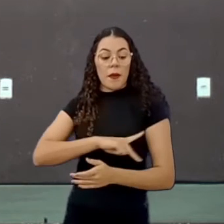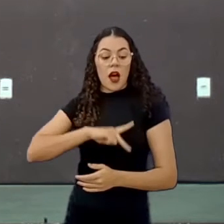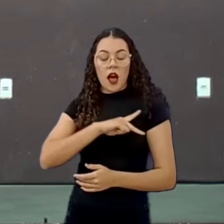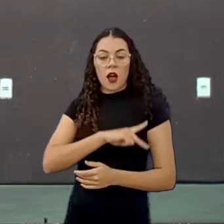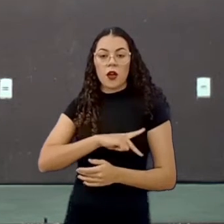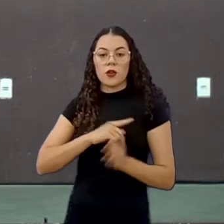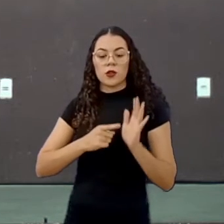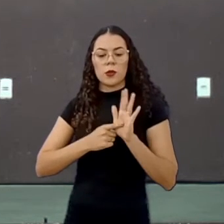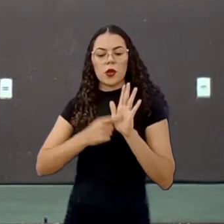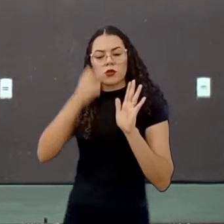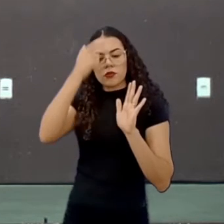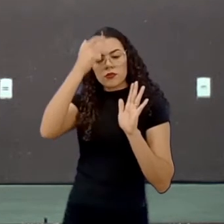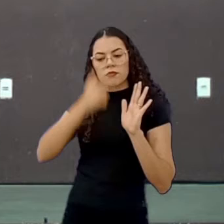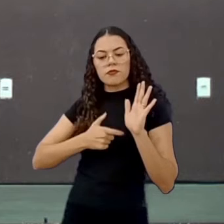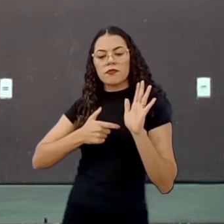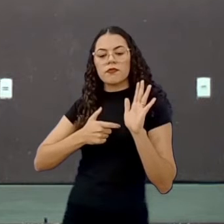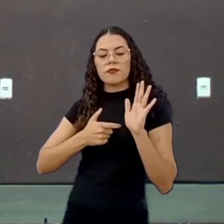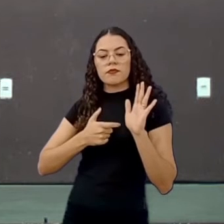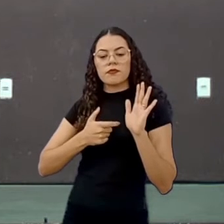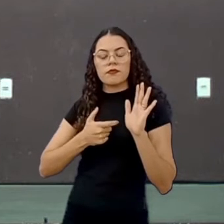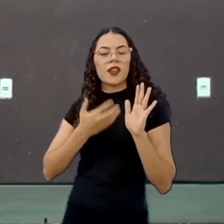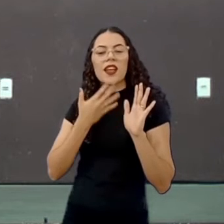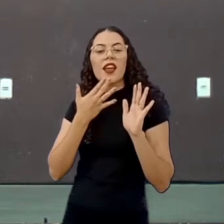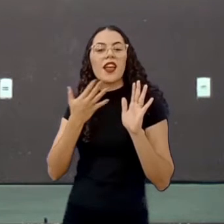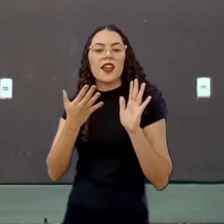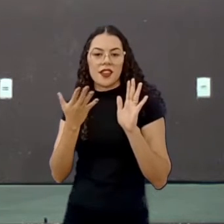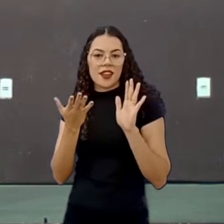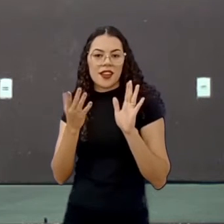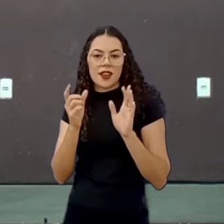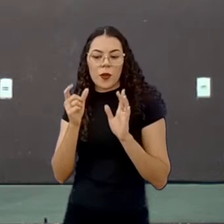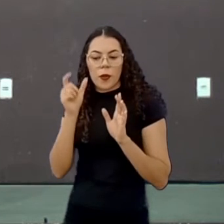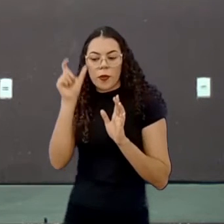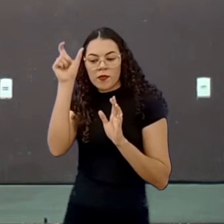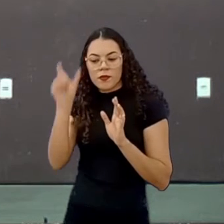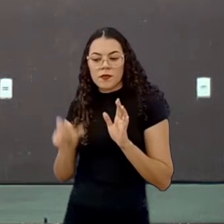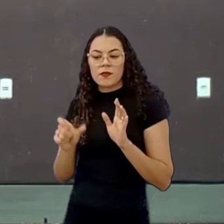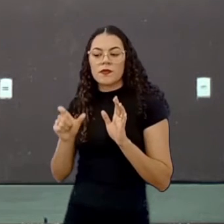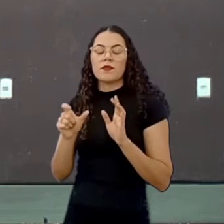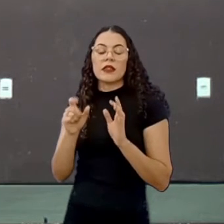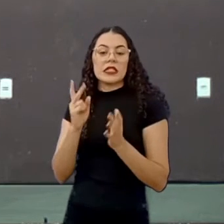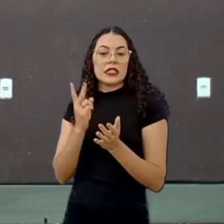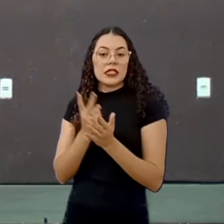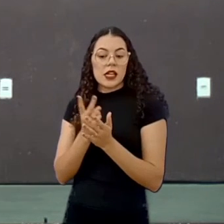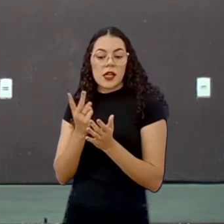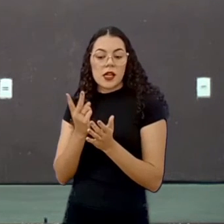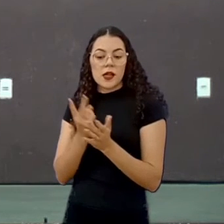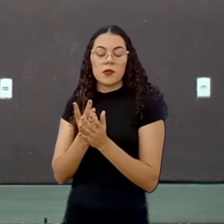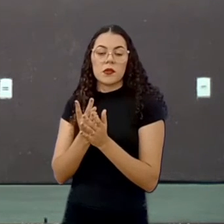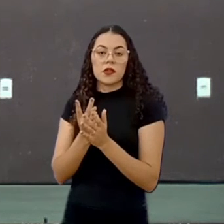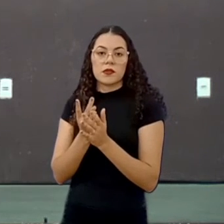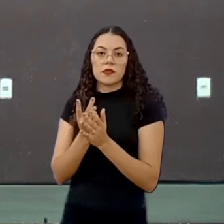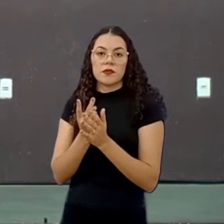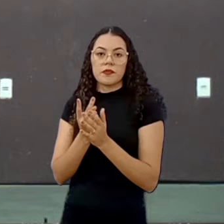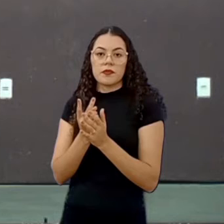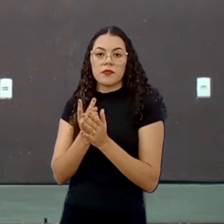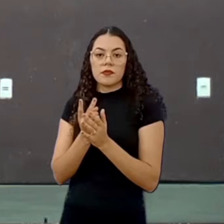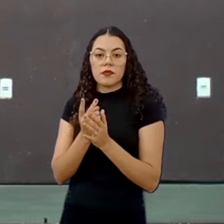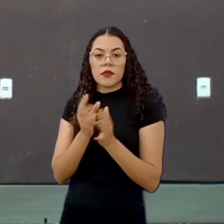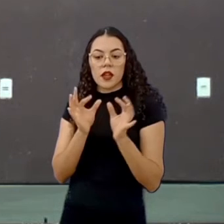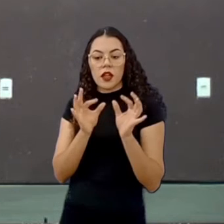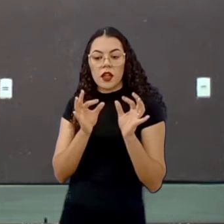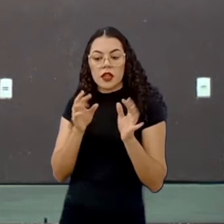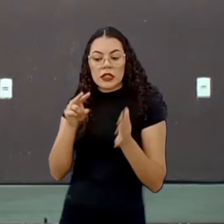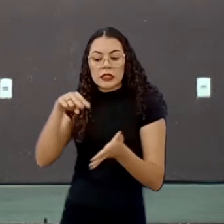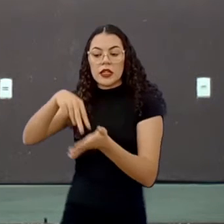se apresenta exatamente como essa pessoa. Alguém que, apesar de nunca ter estado, até o momento, presencialmente